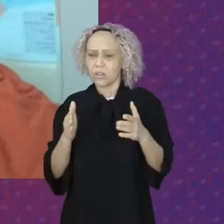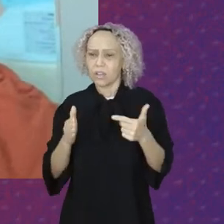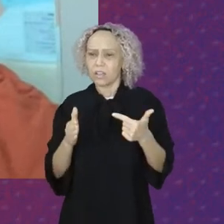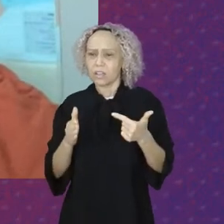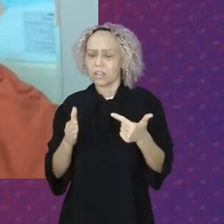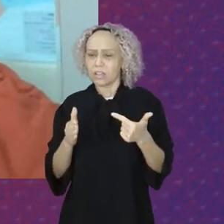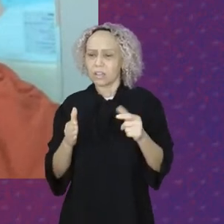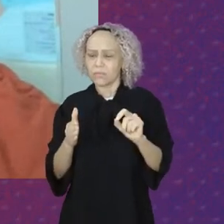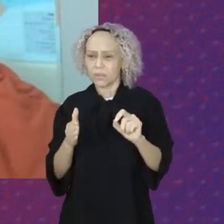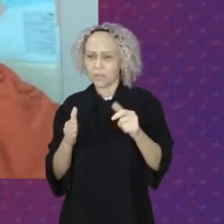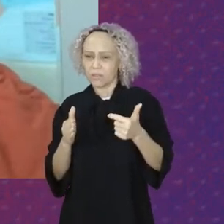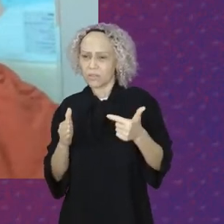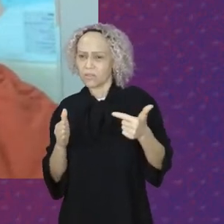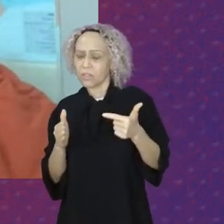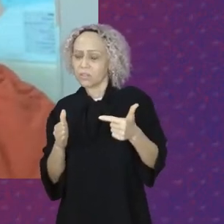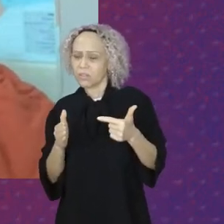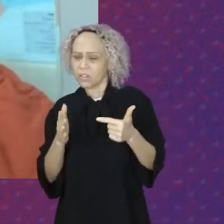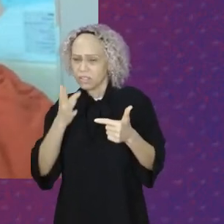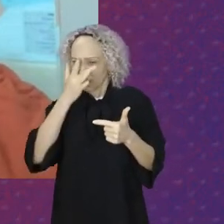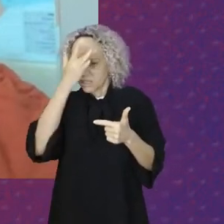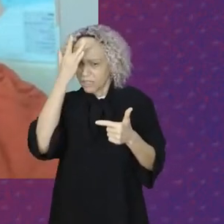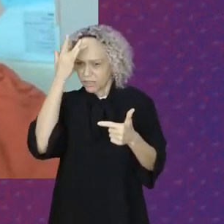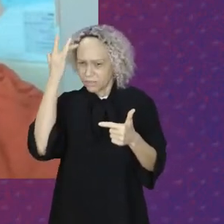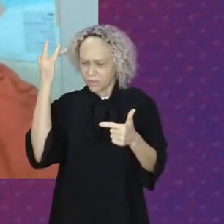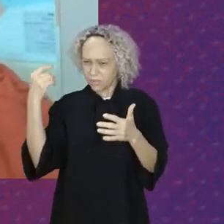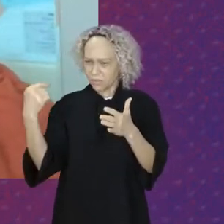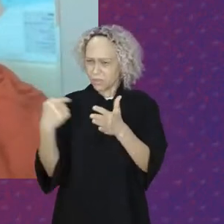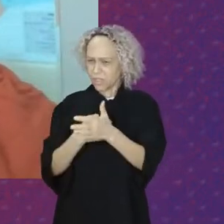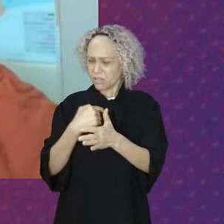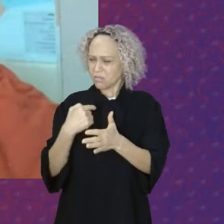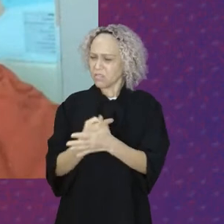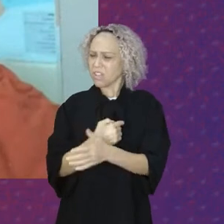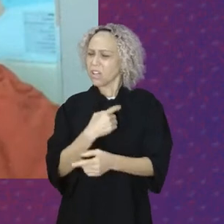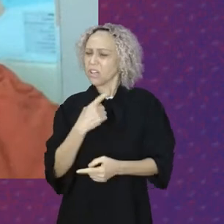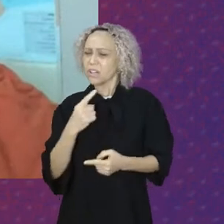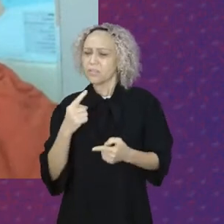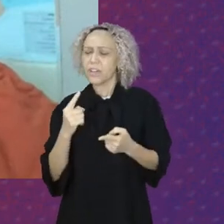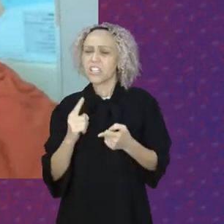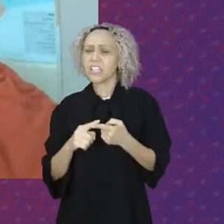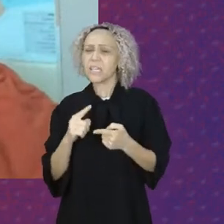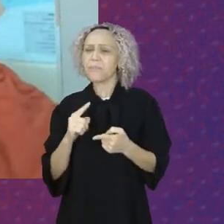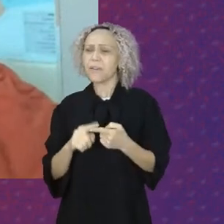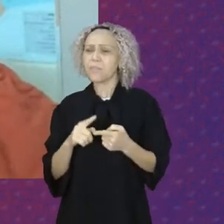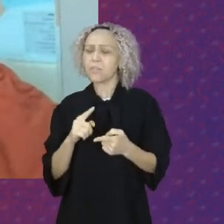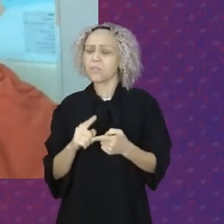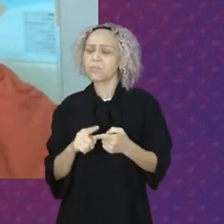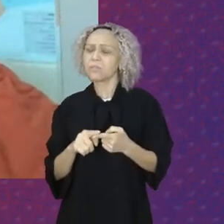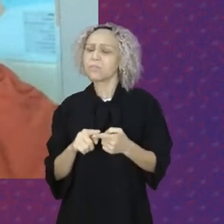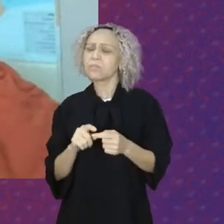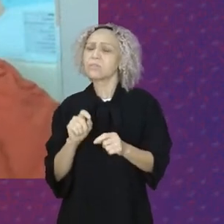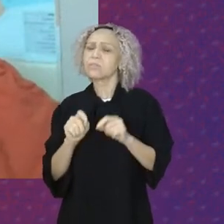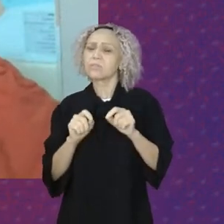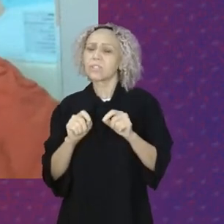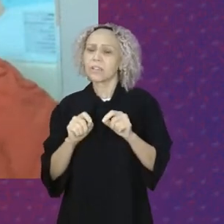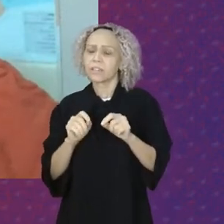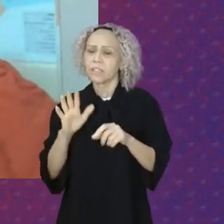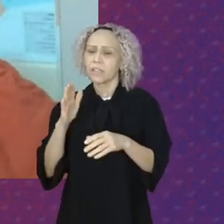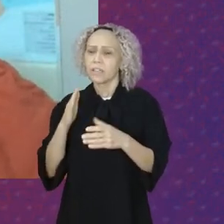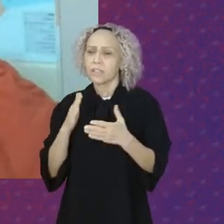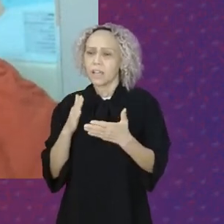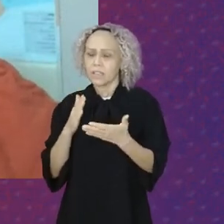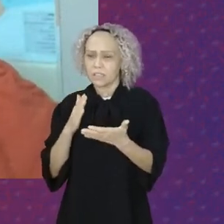era o que você está fazendo grávida, participando de uma eleição? Por que tu não está cuidando da tua gestação? E se acontecer